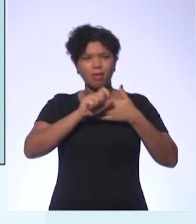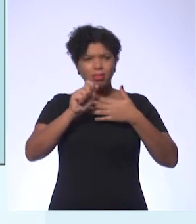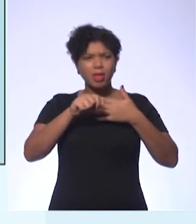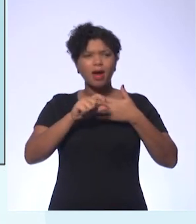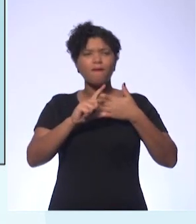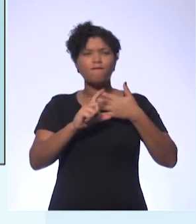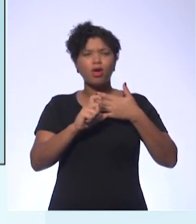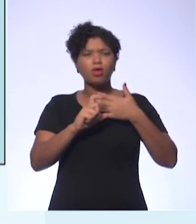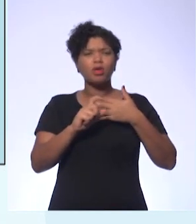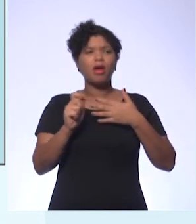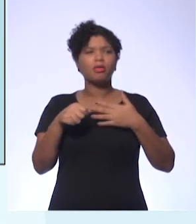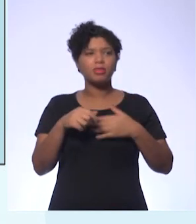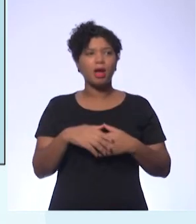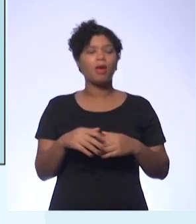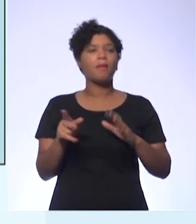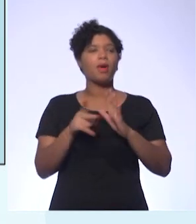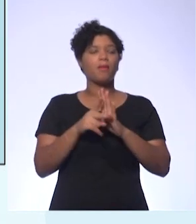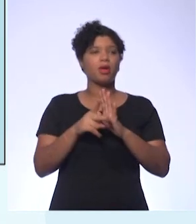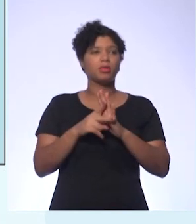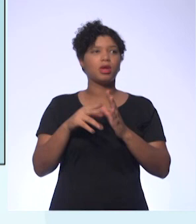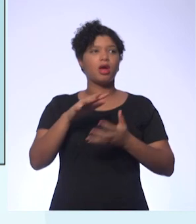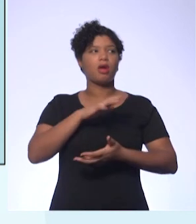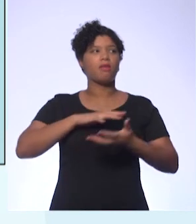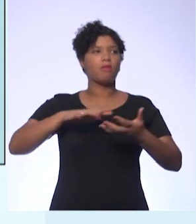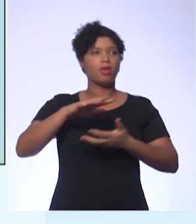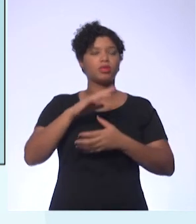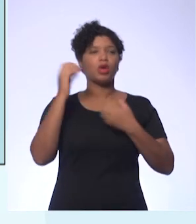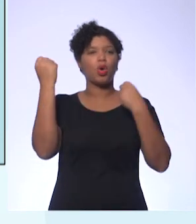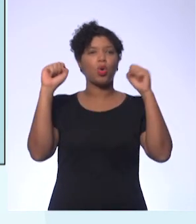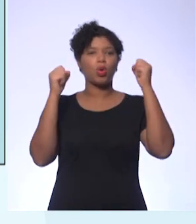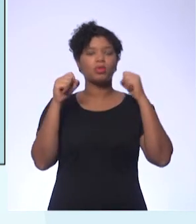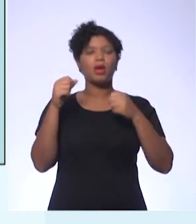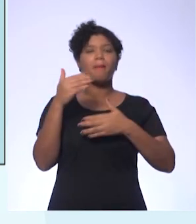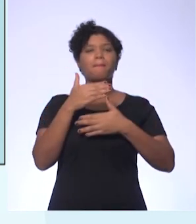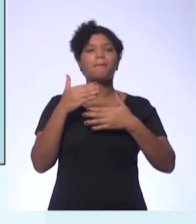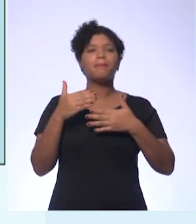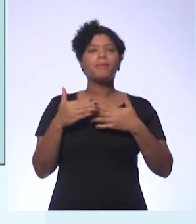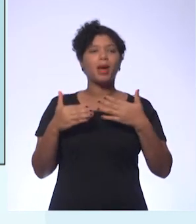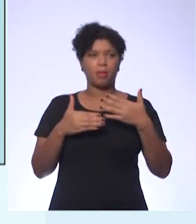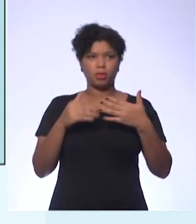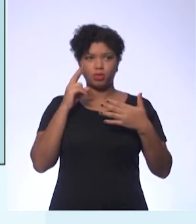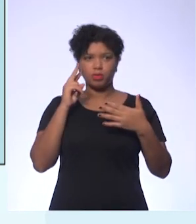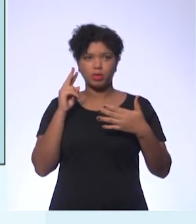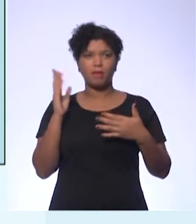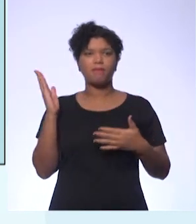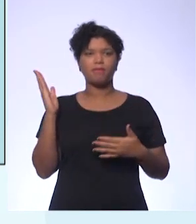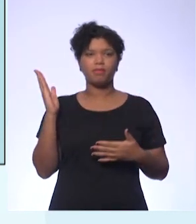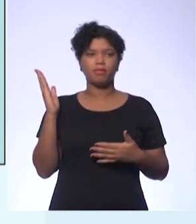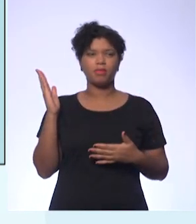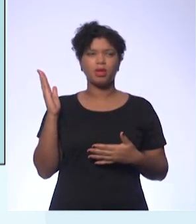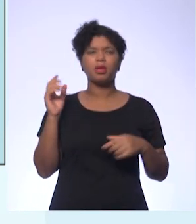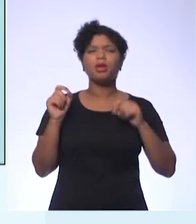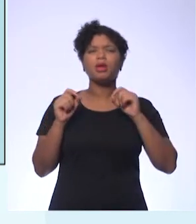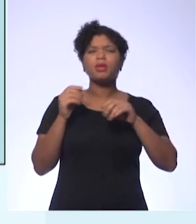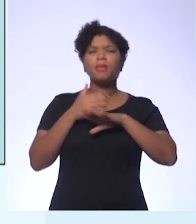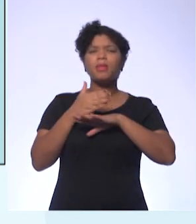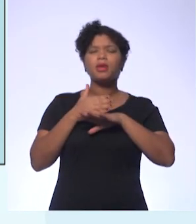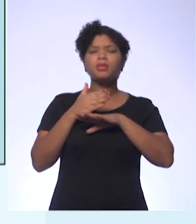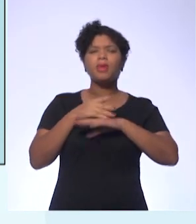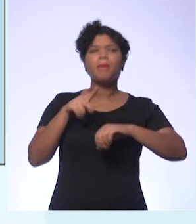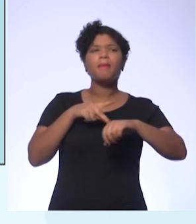sobre a Revolução Industrial. Então, vamos lá. Quem são os participantes, né? Quem participou deste processo?